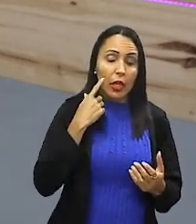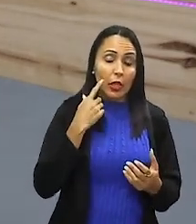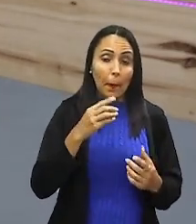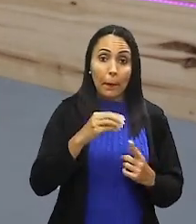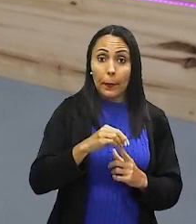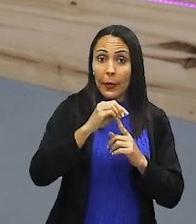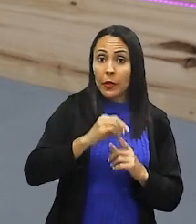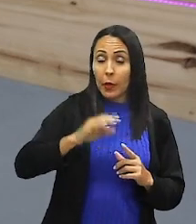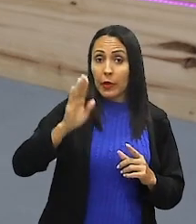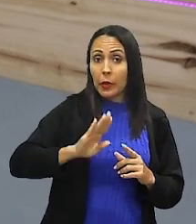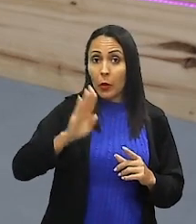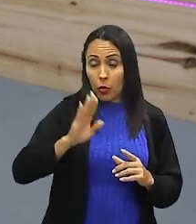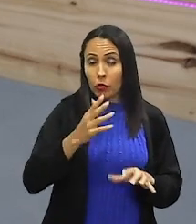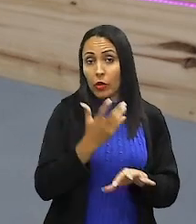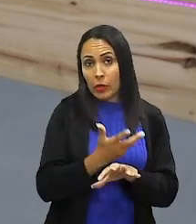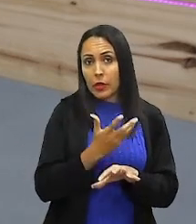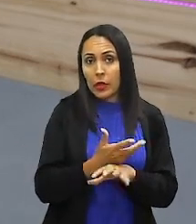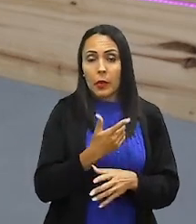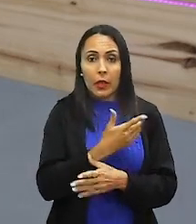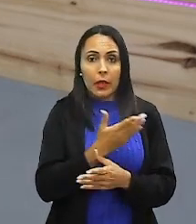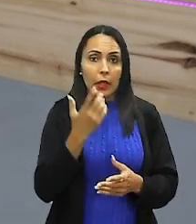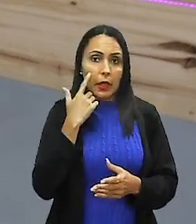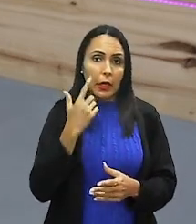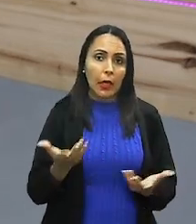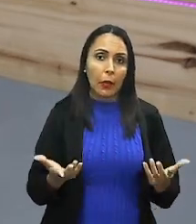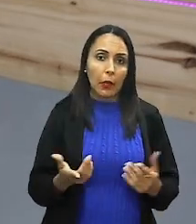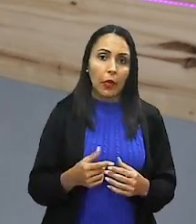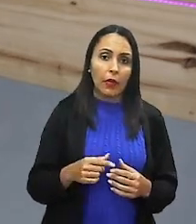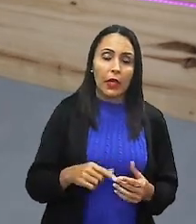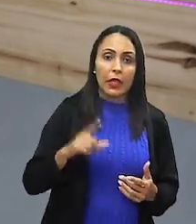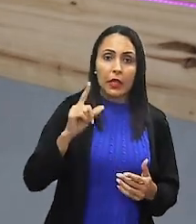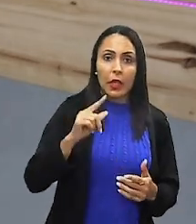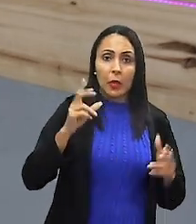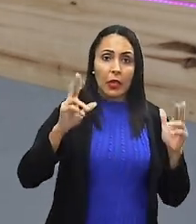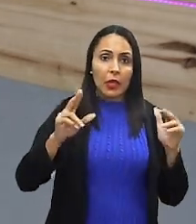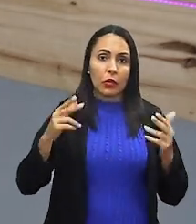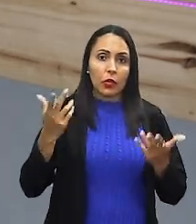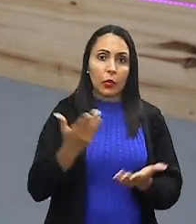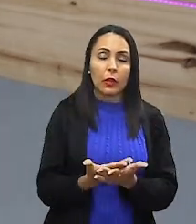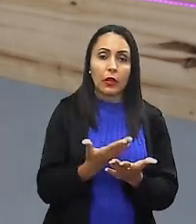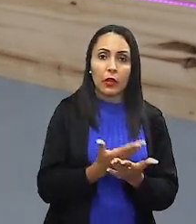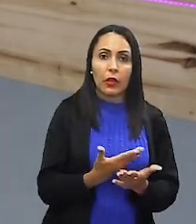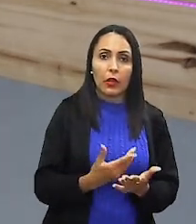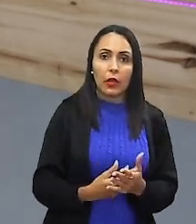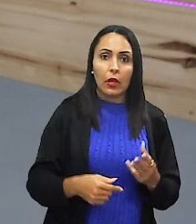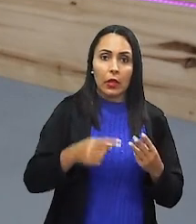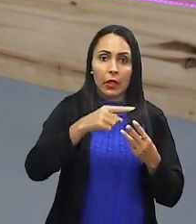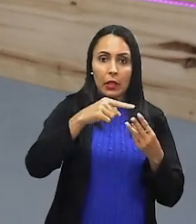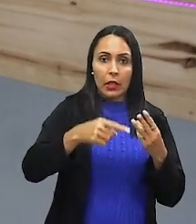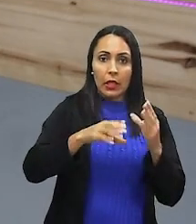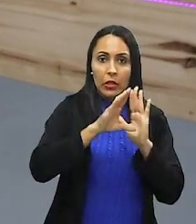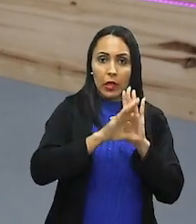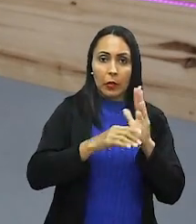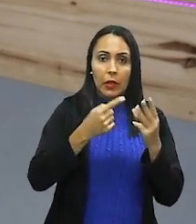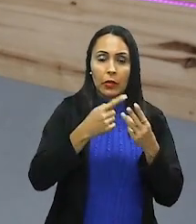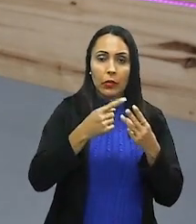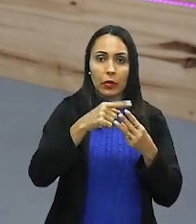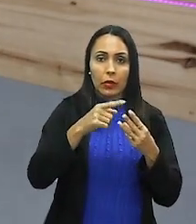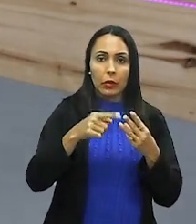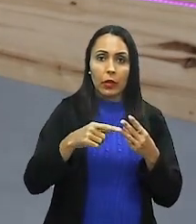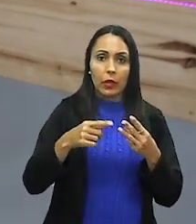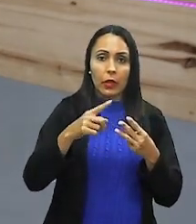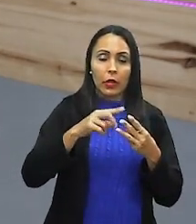biologia, e eu falando em biologia, é a prova que tem menos assunto para estudar. A gente só tem 3 capítulos no seriado 3. Genética, ecologia